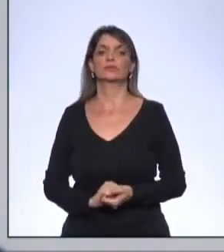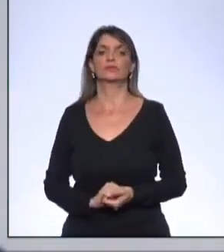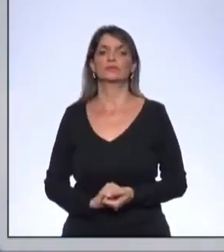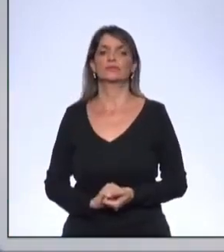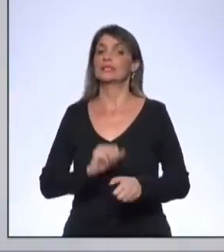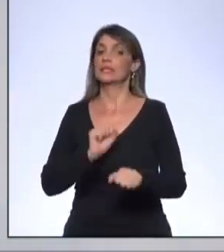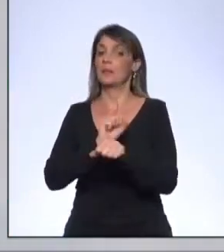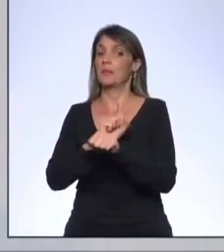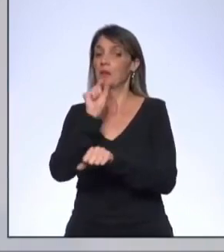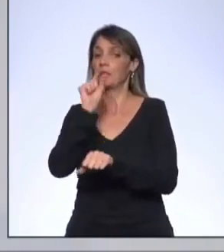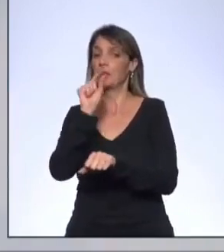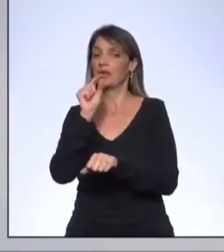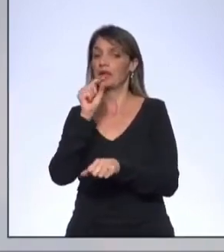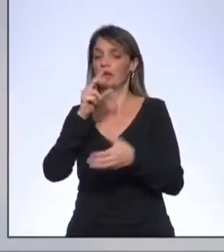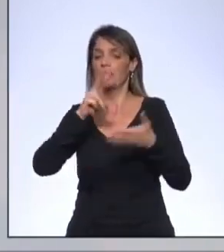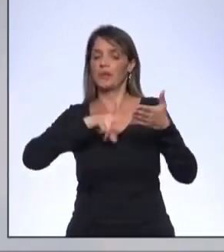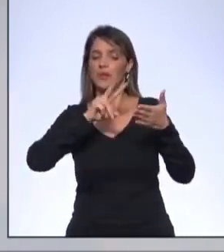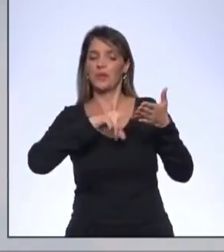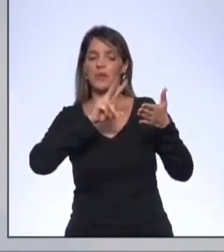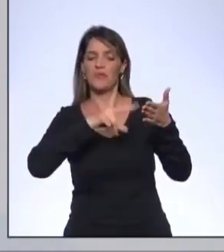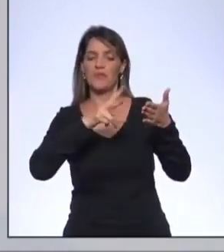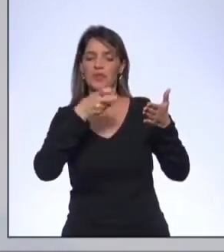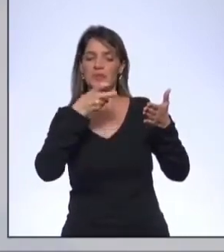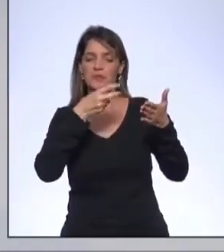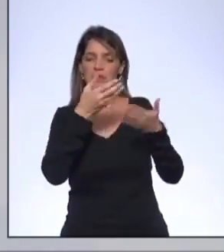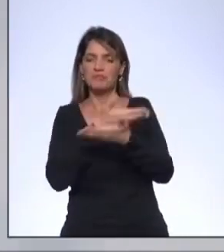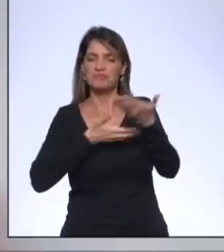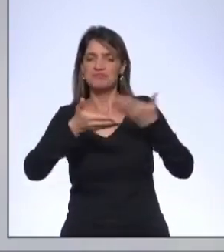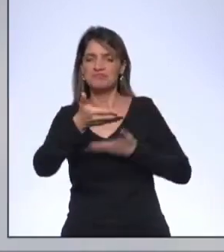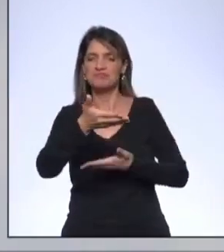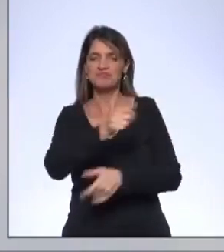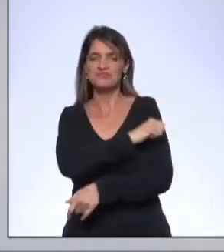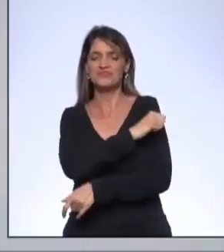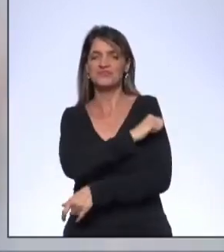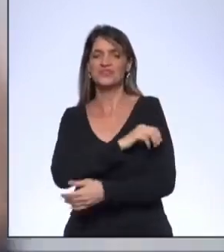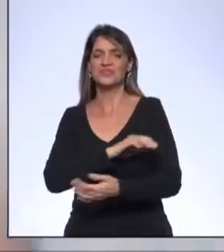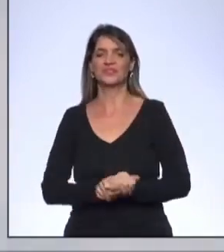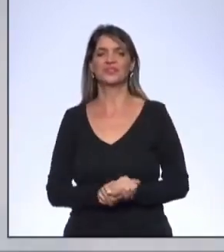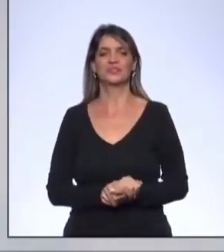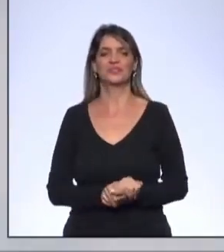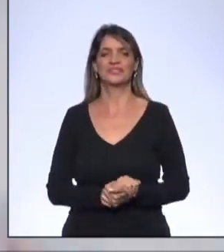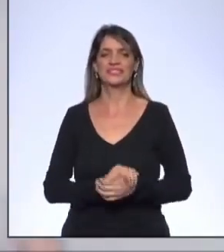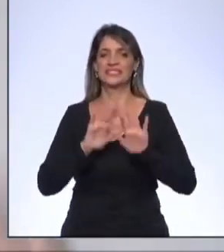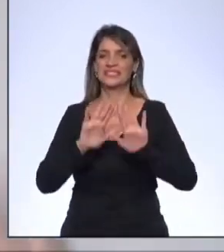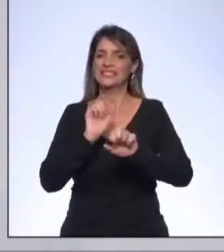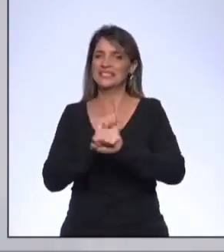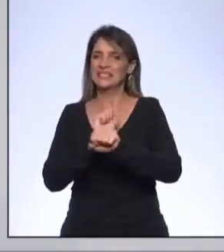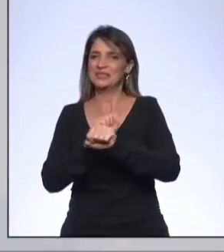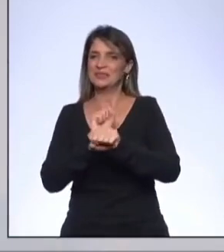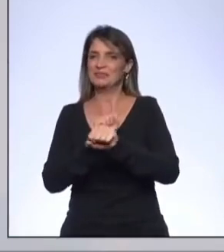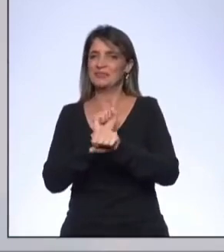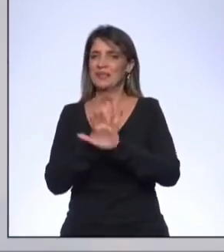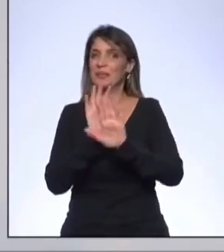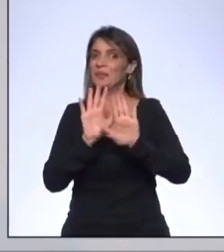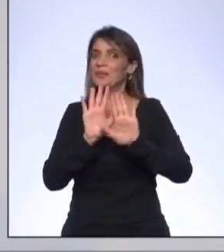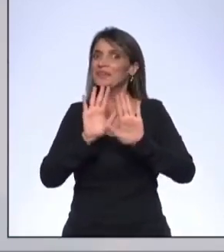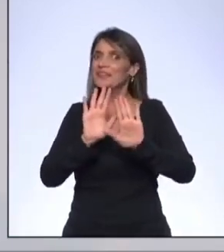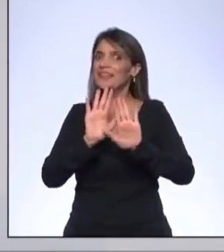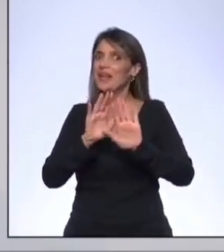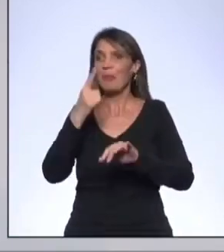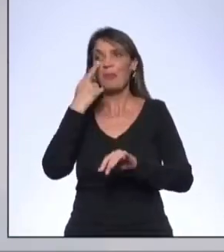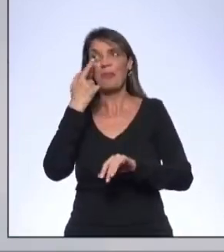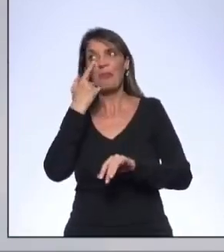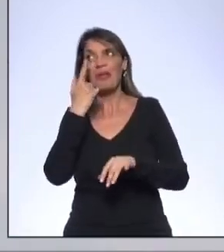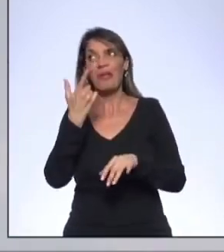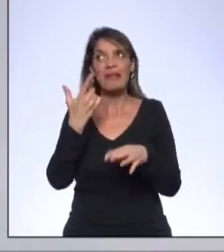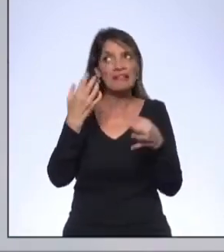dar uma seguradinha. Eu já estou olhando aqui, Janaína, algumas interações dos alunos, nós vamos ficar bem, vamos deixar eles com suspense para saber se eles